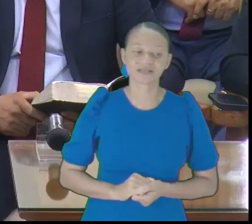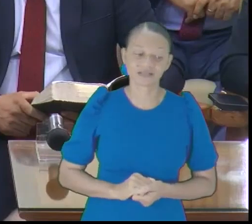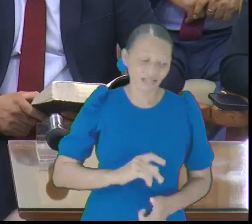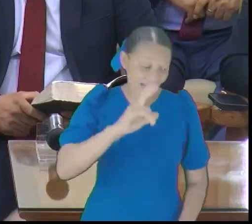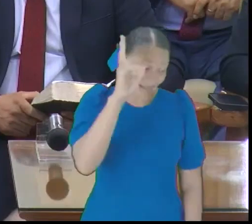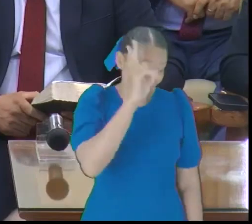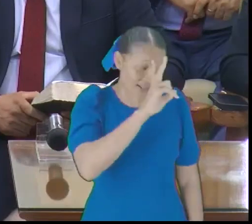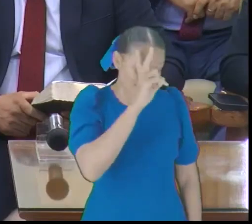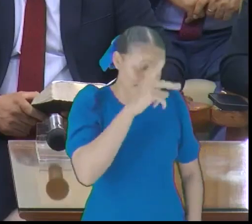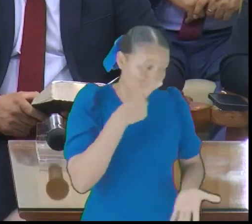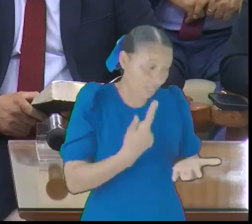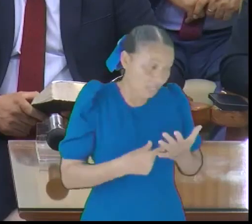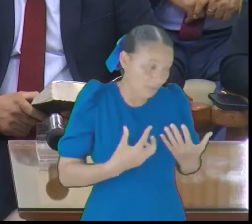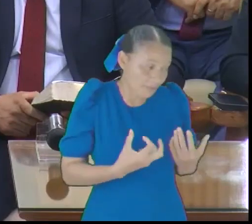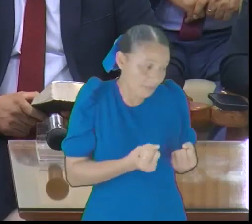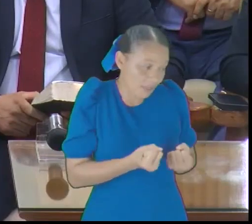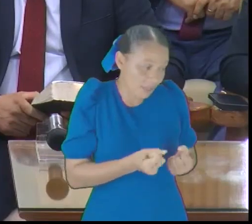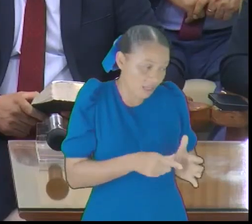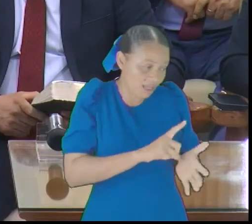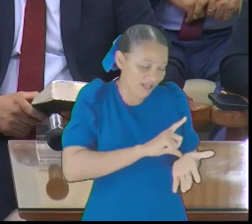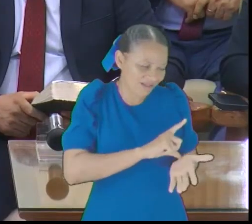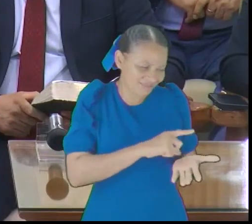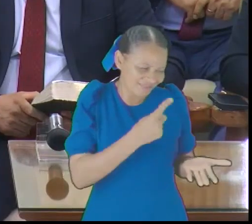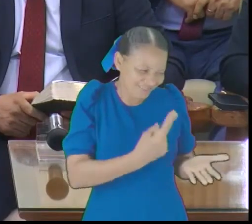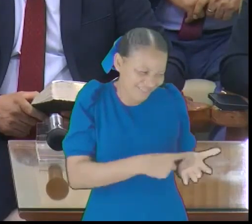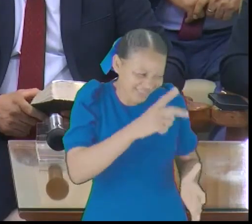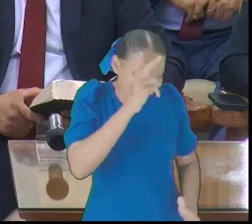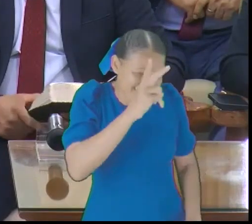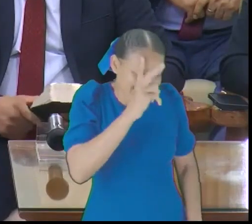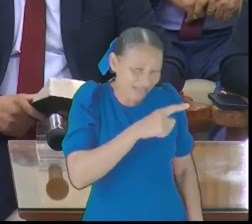Lembra-se da aliança que vocês firmaram lá atrás?